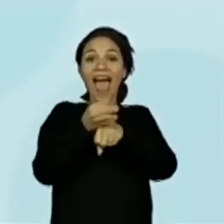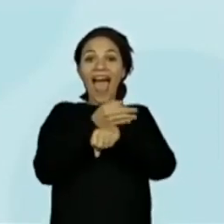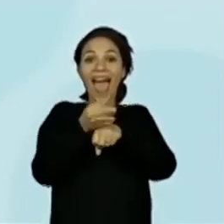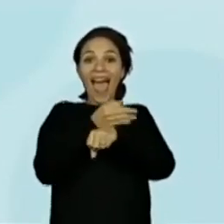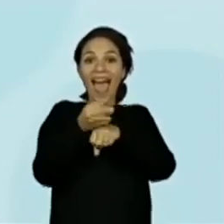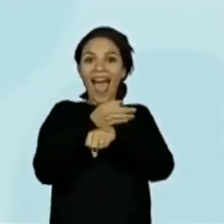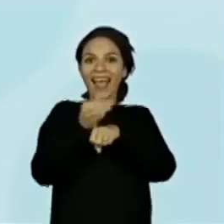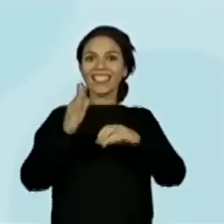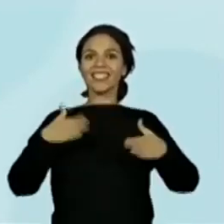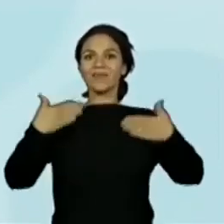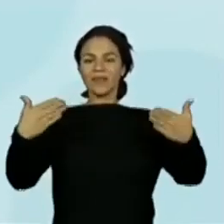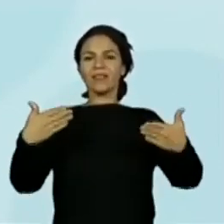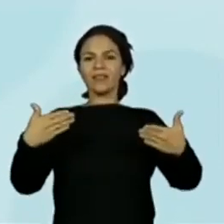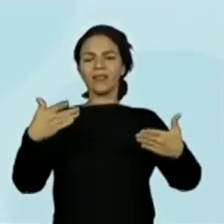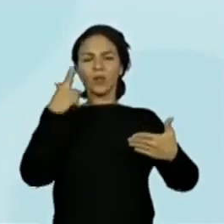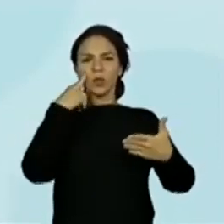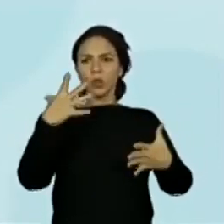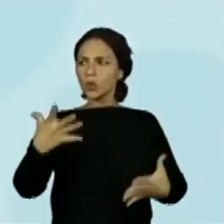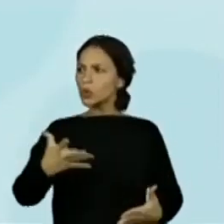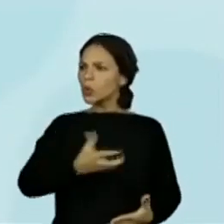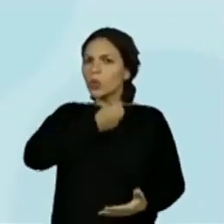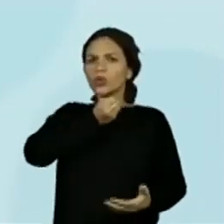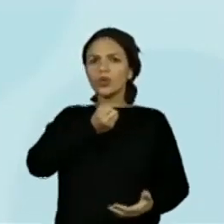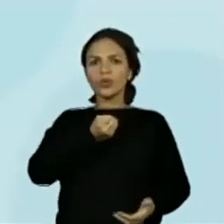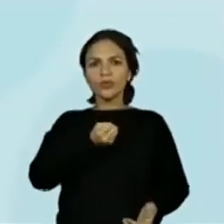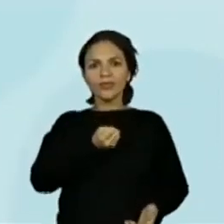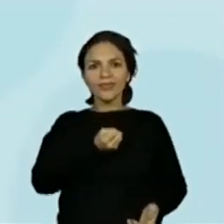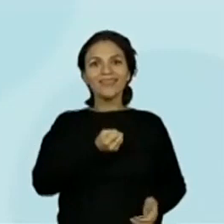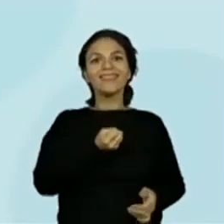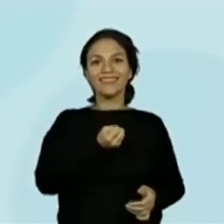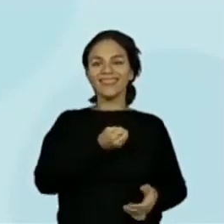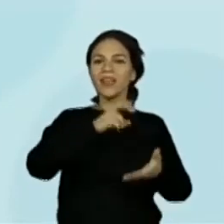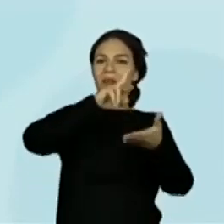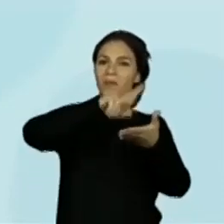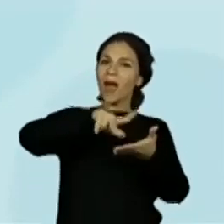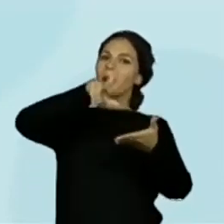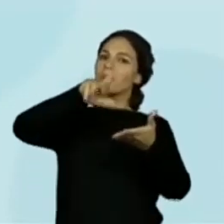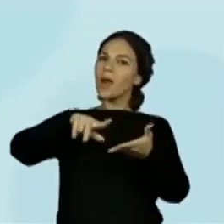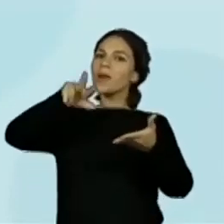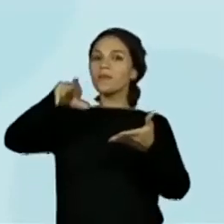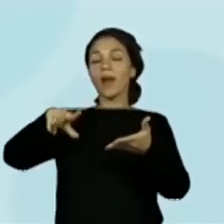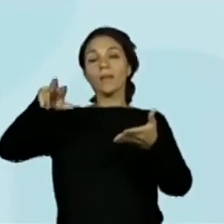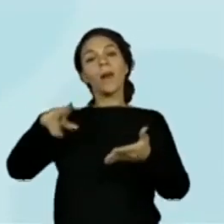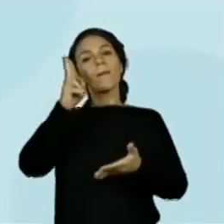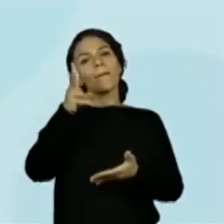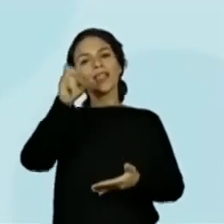legal! E o espanto? Ai, que susto! Vamos para a vírgula.